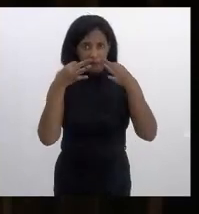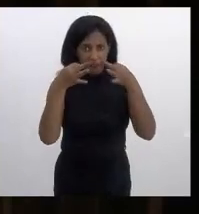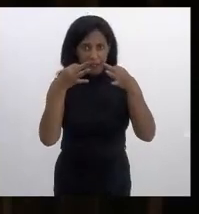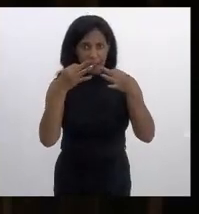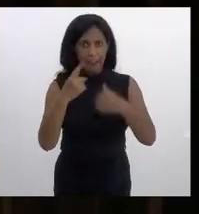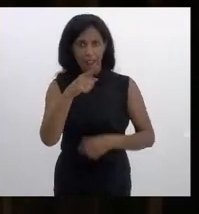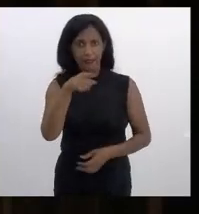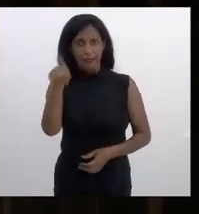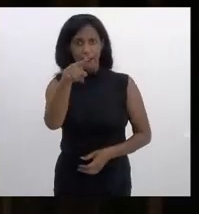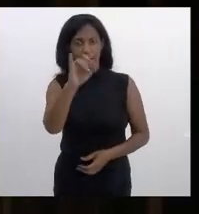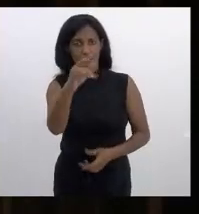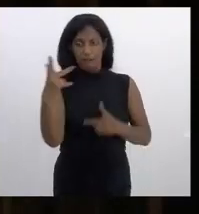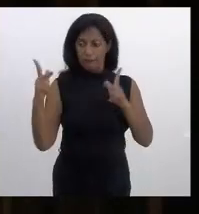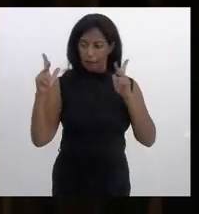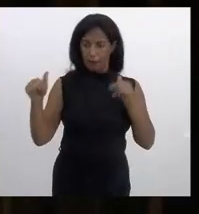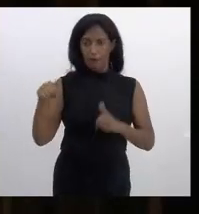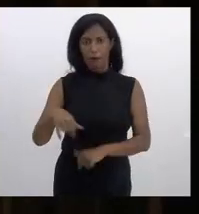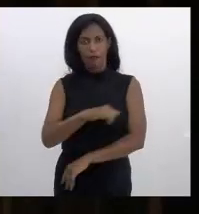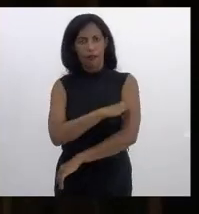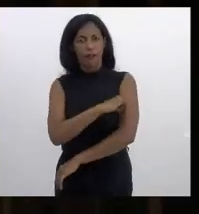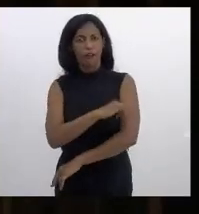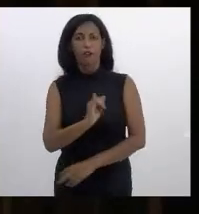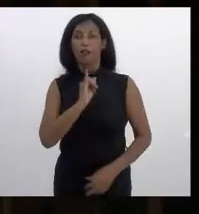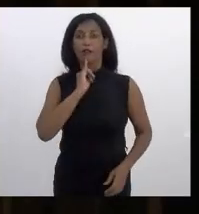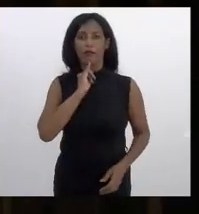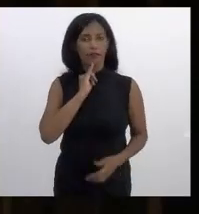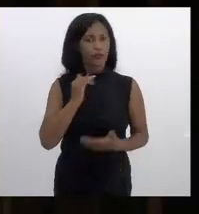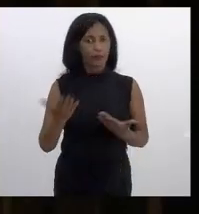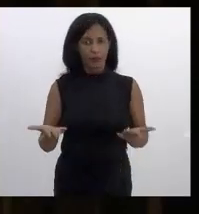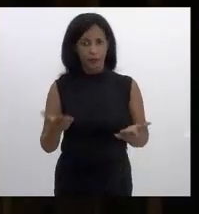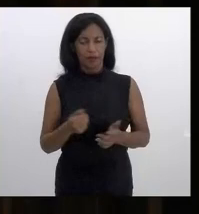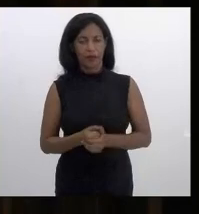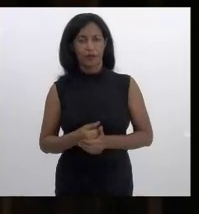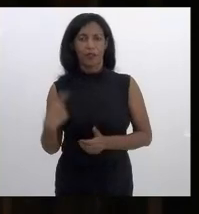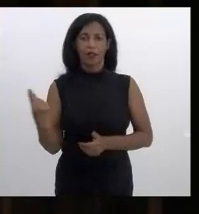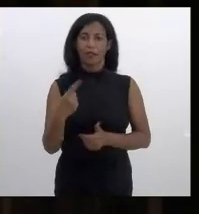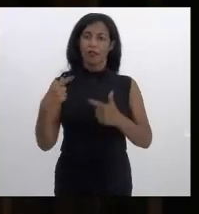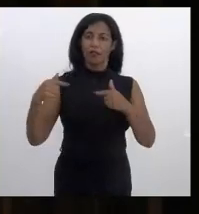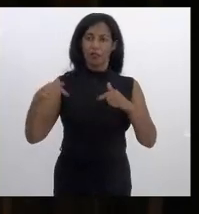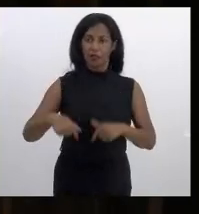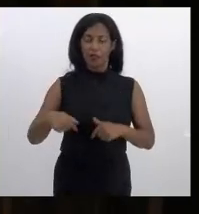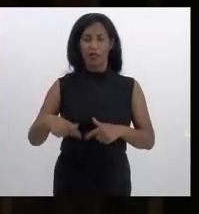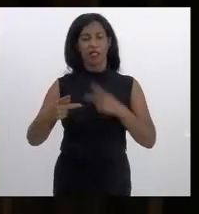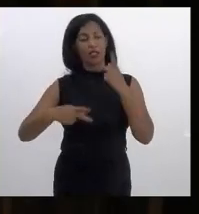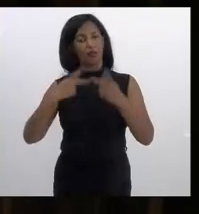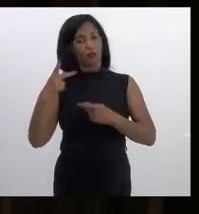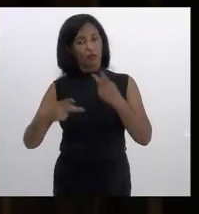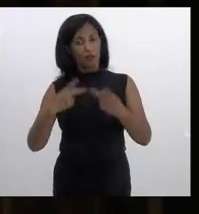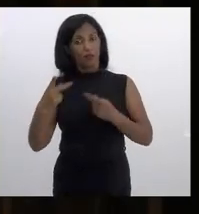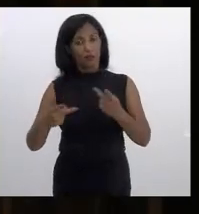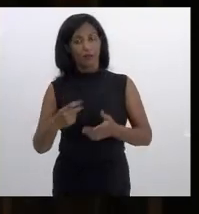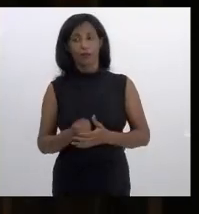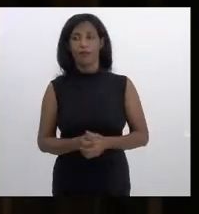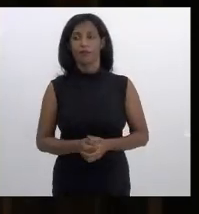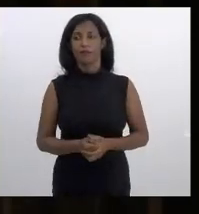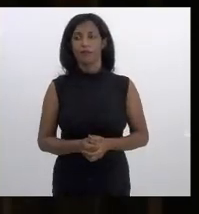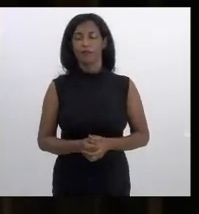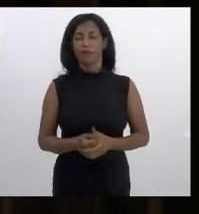vocês vão tá igual a gente aqui infelizmente a gente tá aqui só que já foi falado